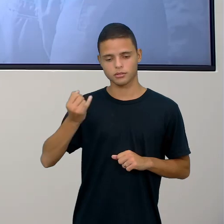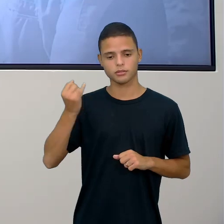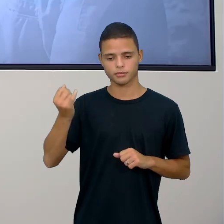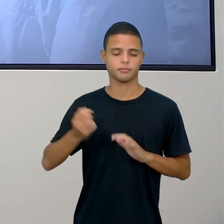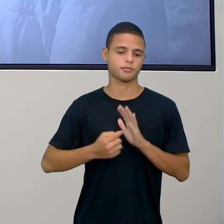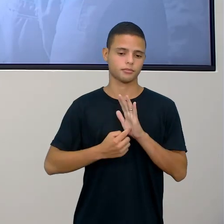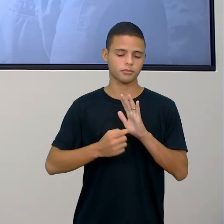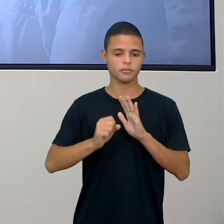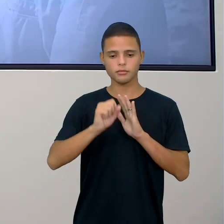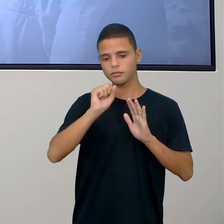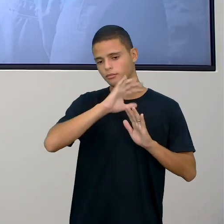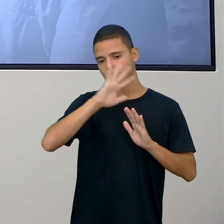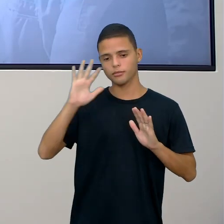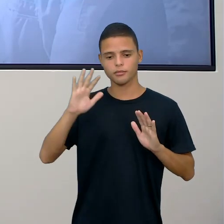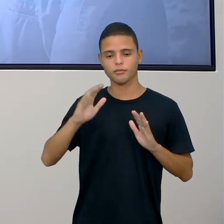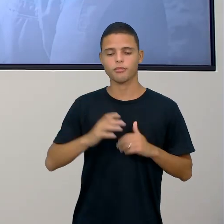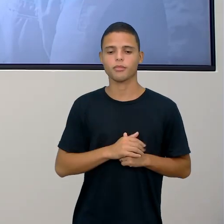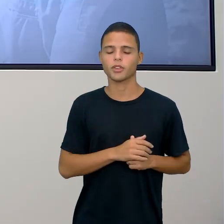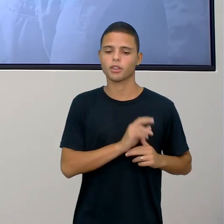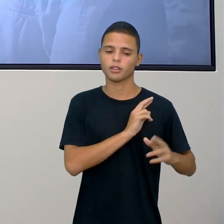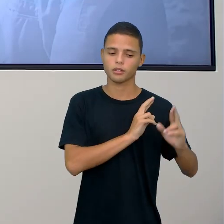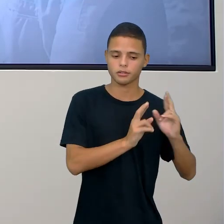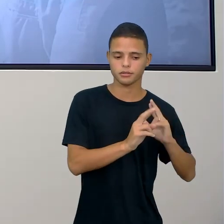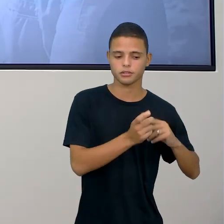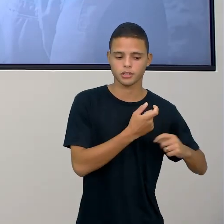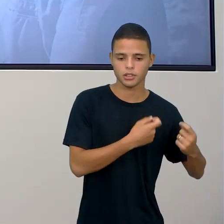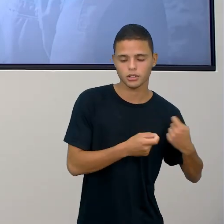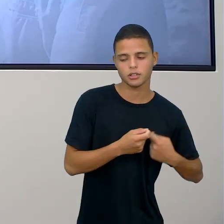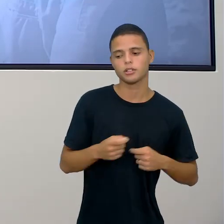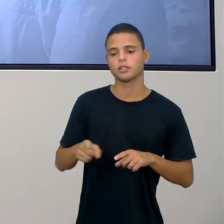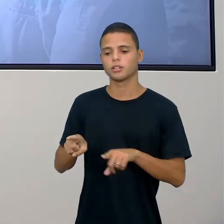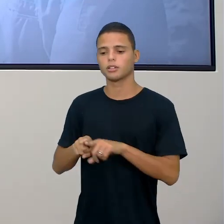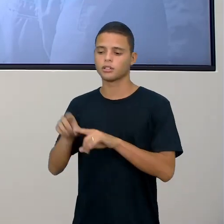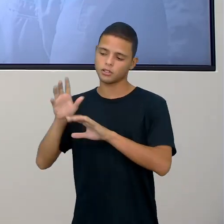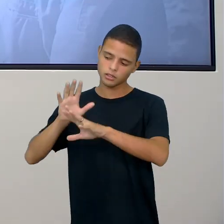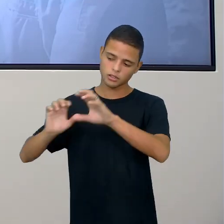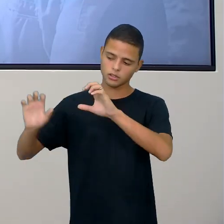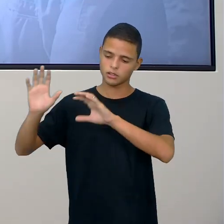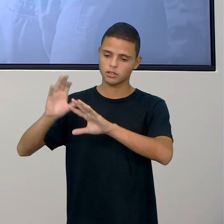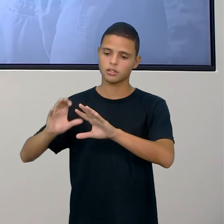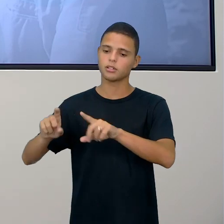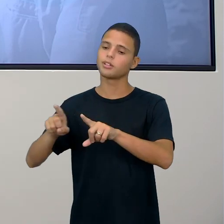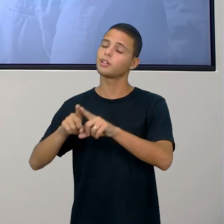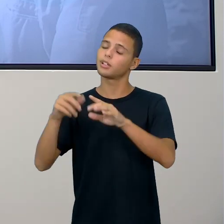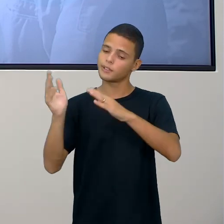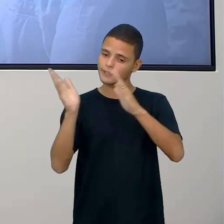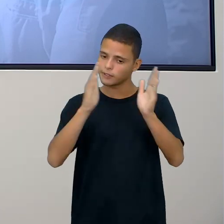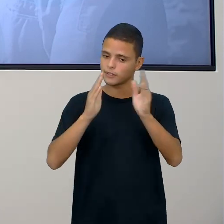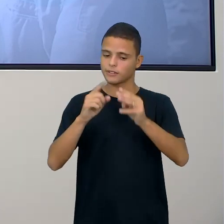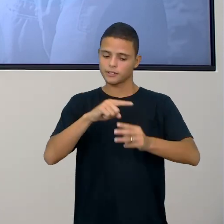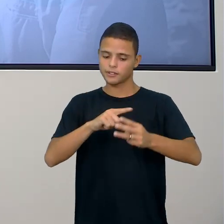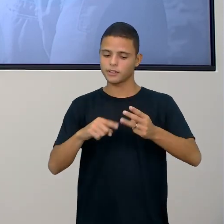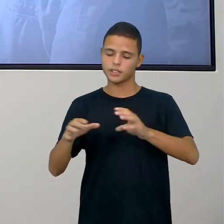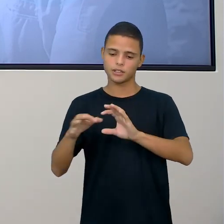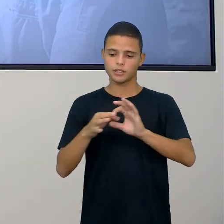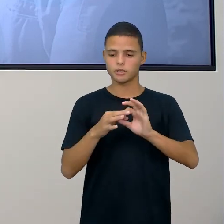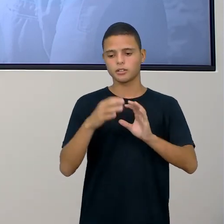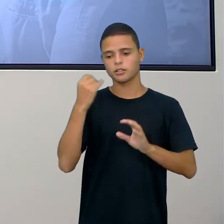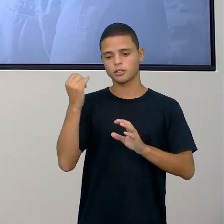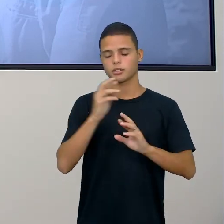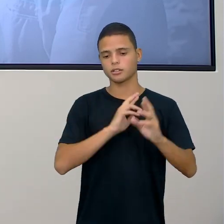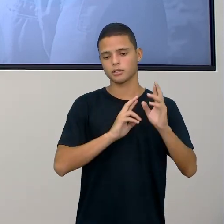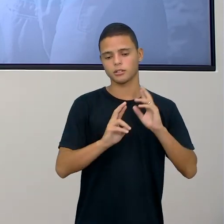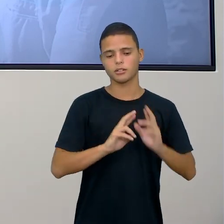né? A relação entre o fator econômico, o fator climático e o fator ambiental, né?